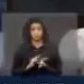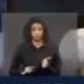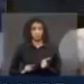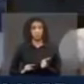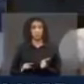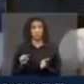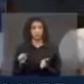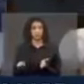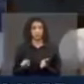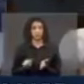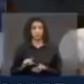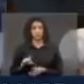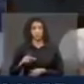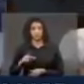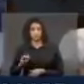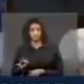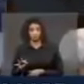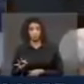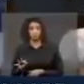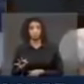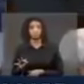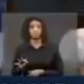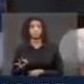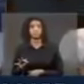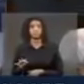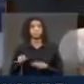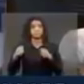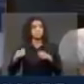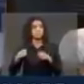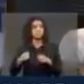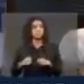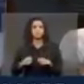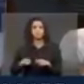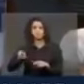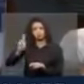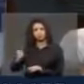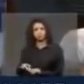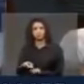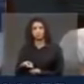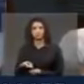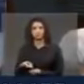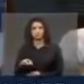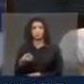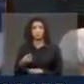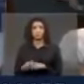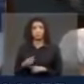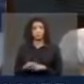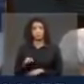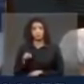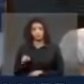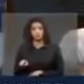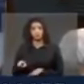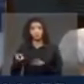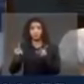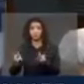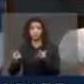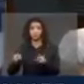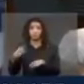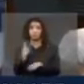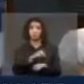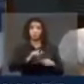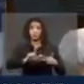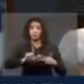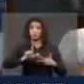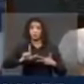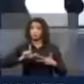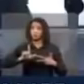que deve ser julgada improcedente por ser matéria de competência do